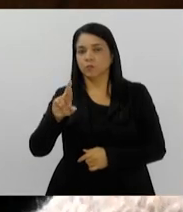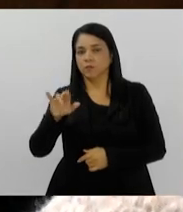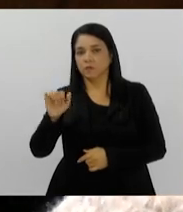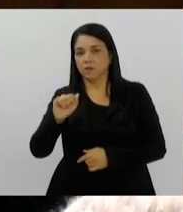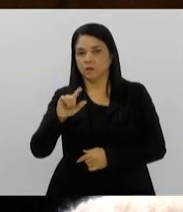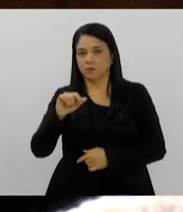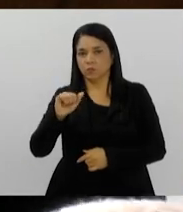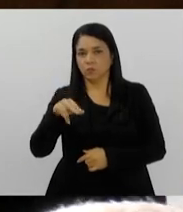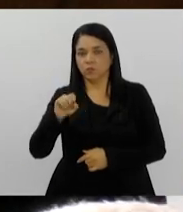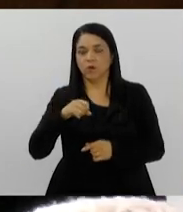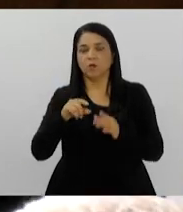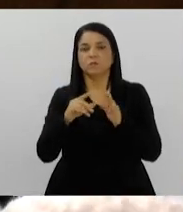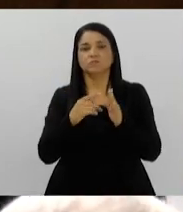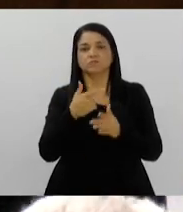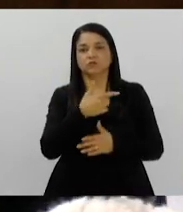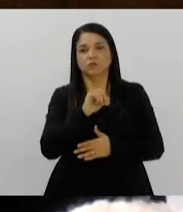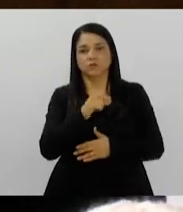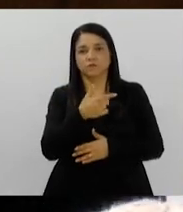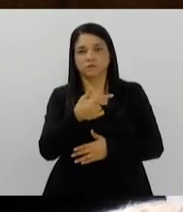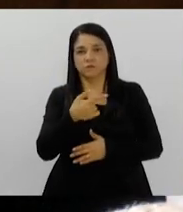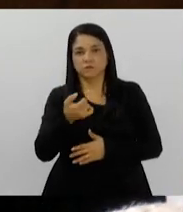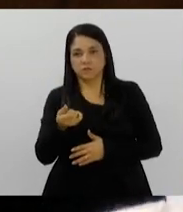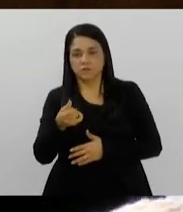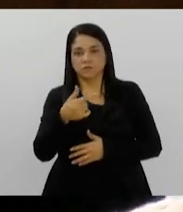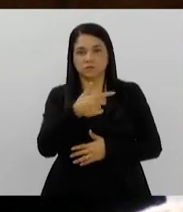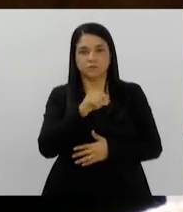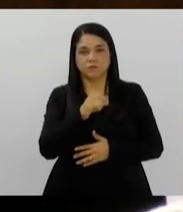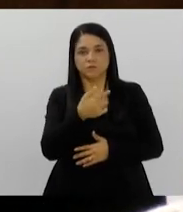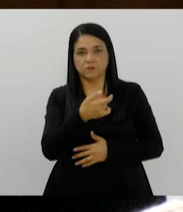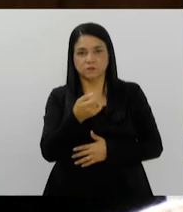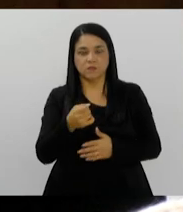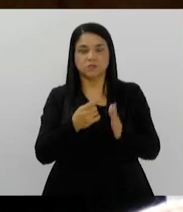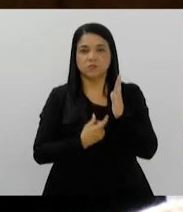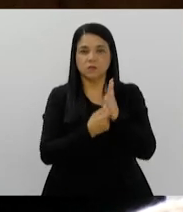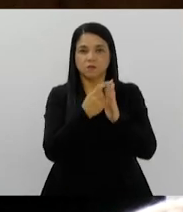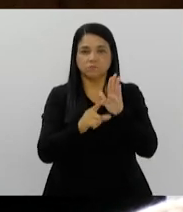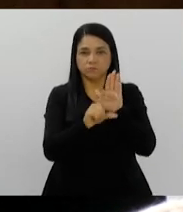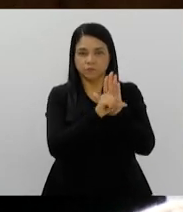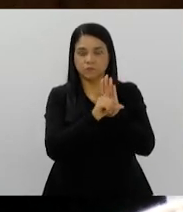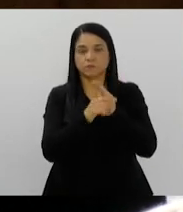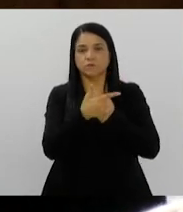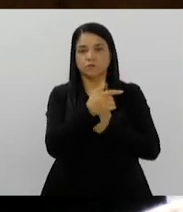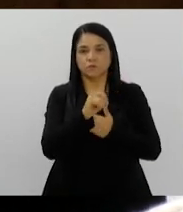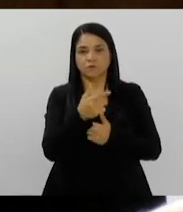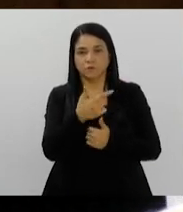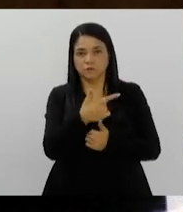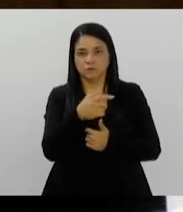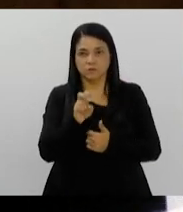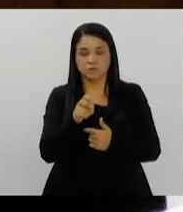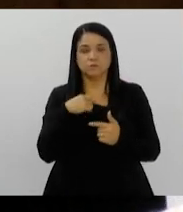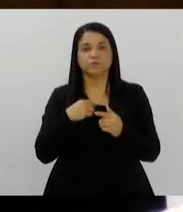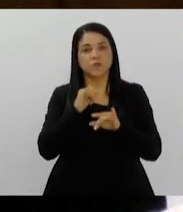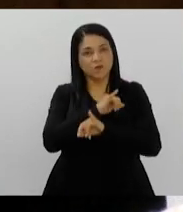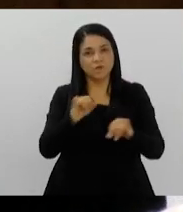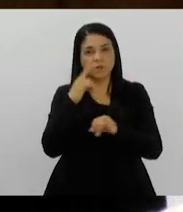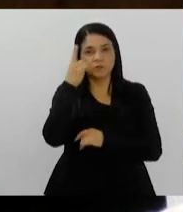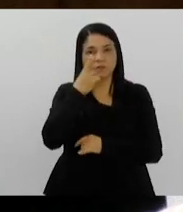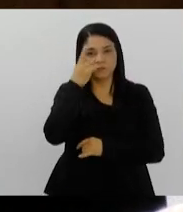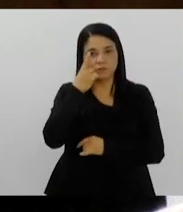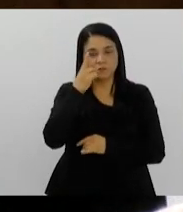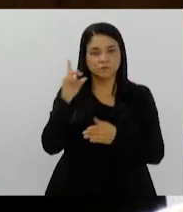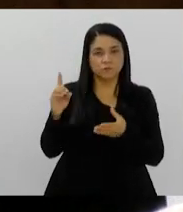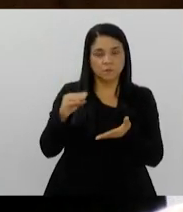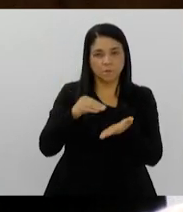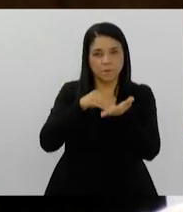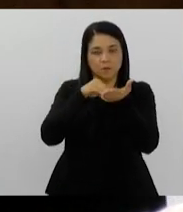Lei Orçamentária de 2025. Informa aos senhores deputados, membros deste Poder